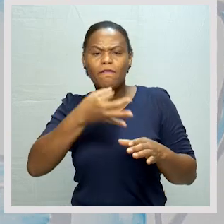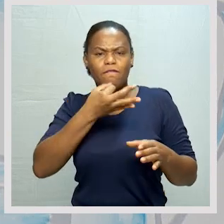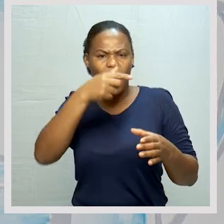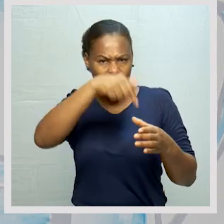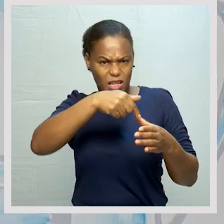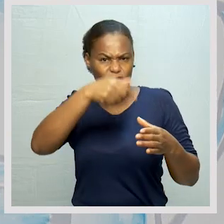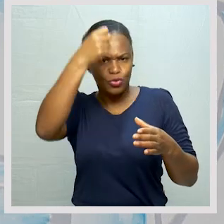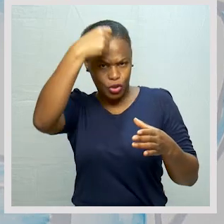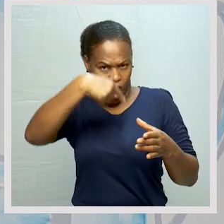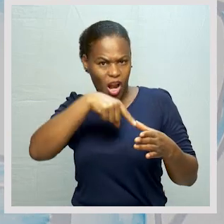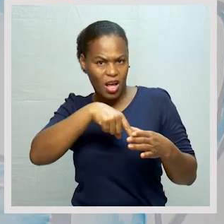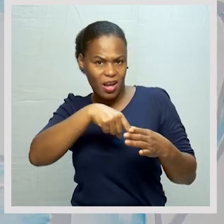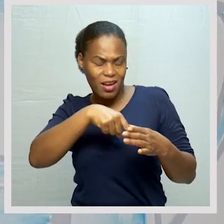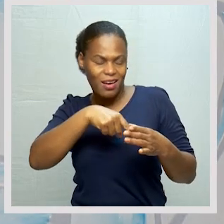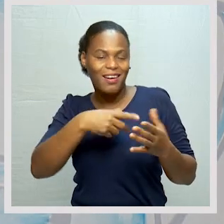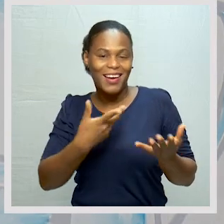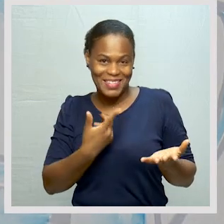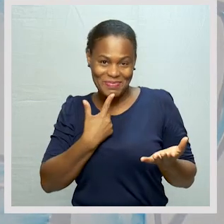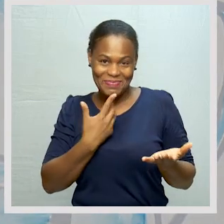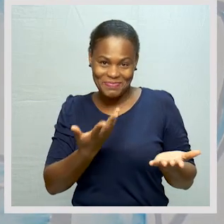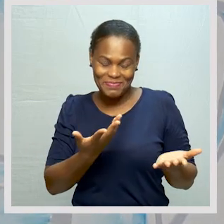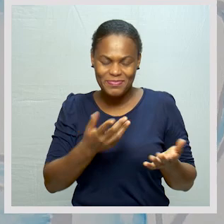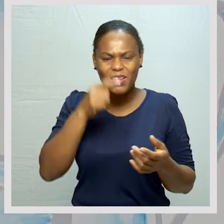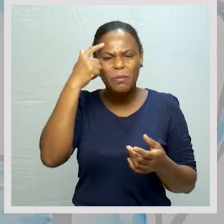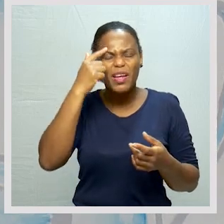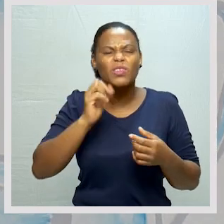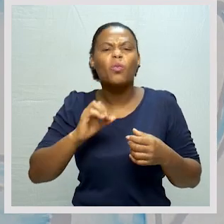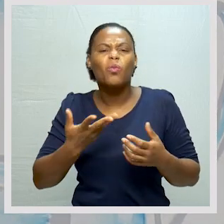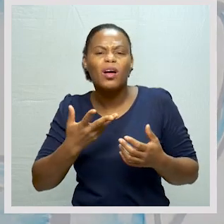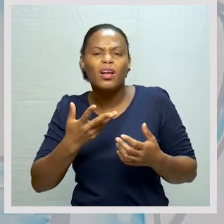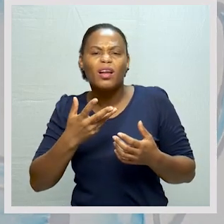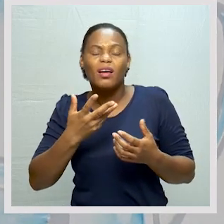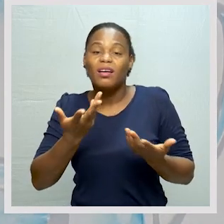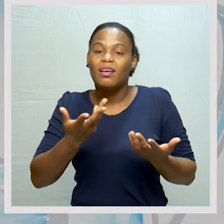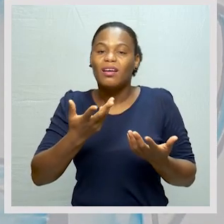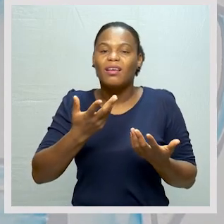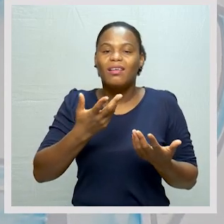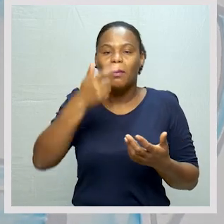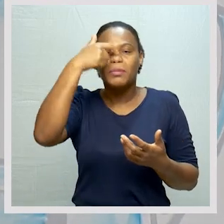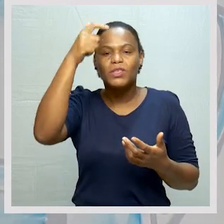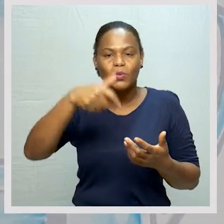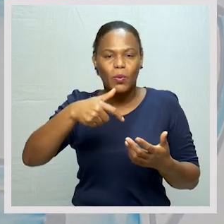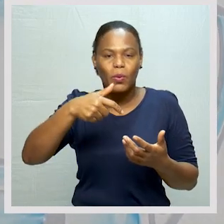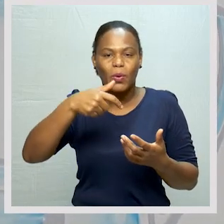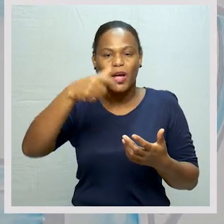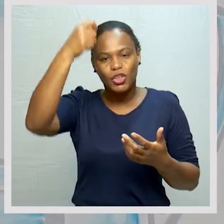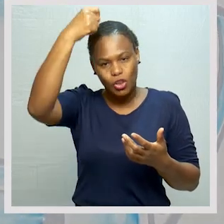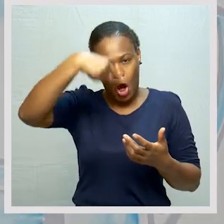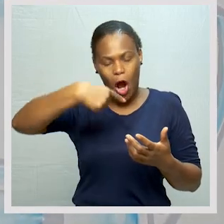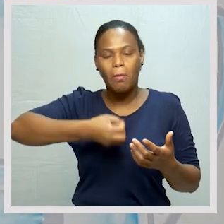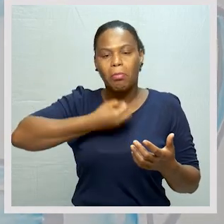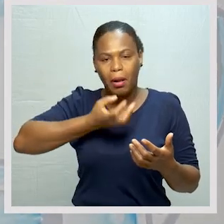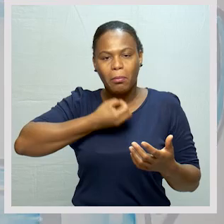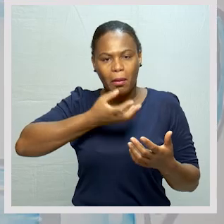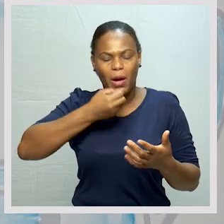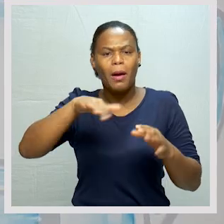ele fala. Então, vamos lá. Como é que acham? O que é que acham? O narrador do texto é participante ou não da